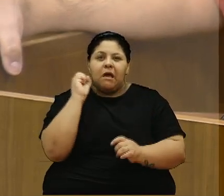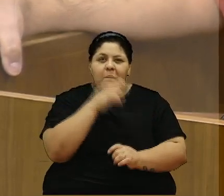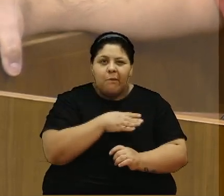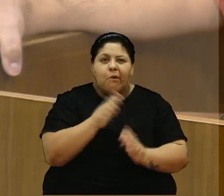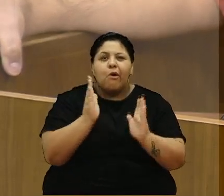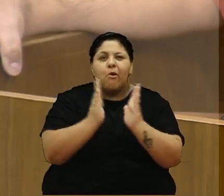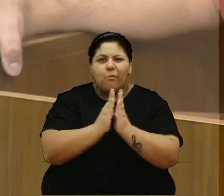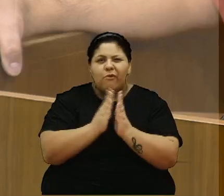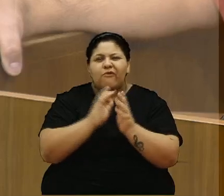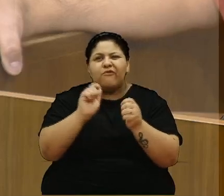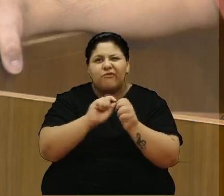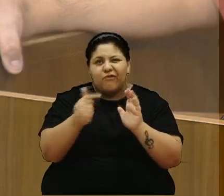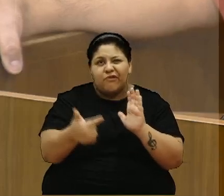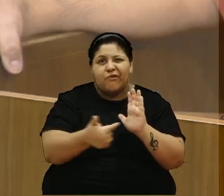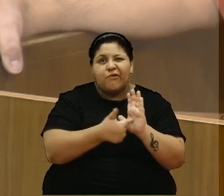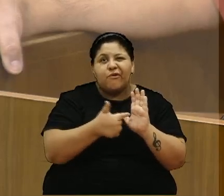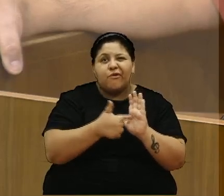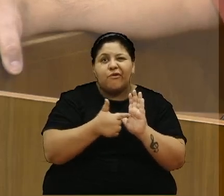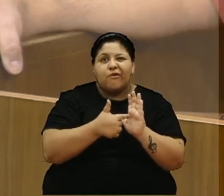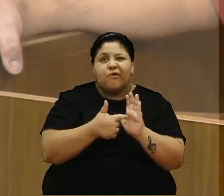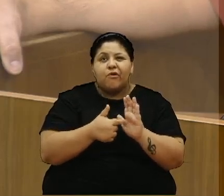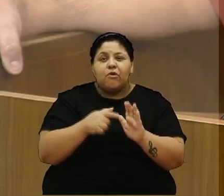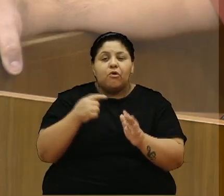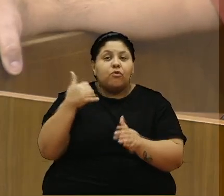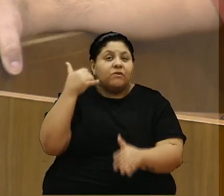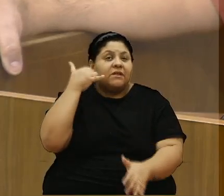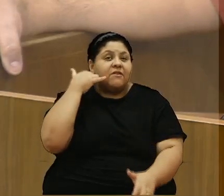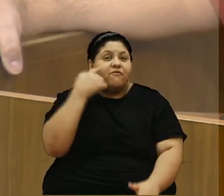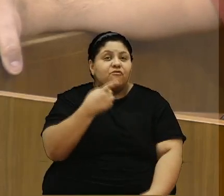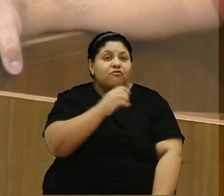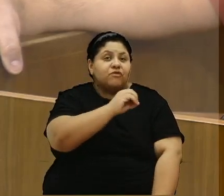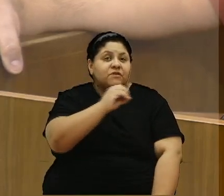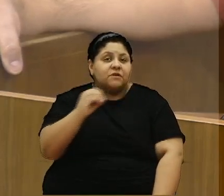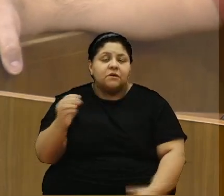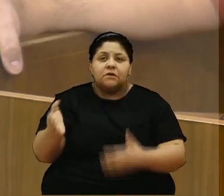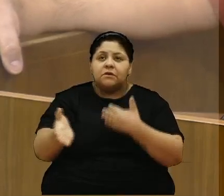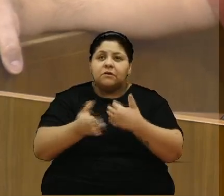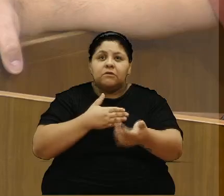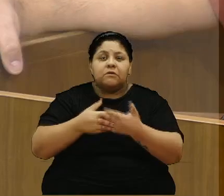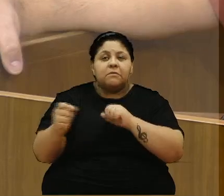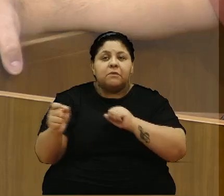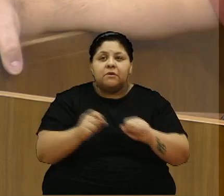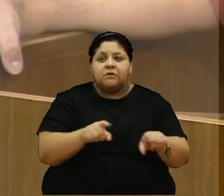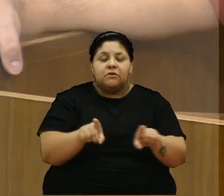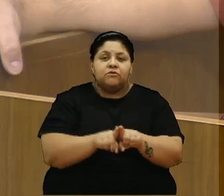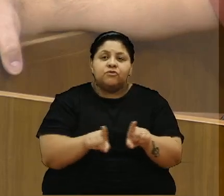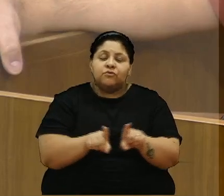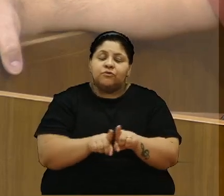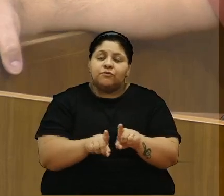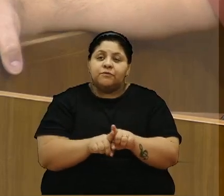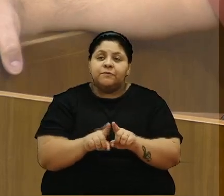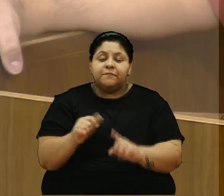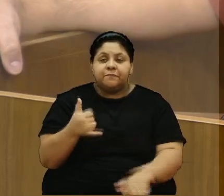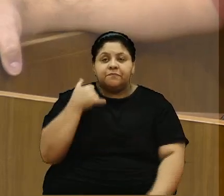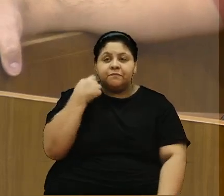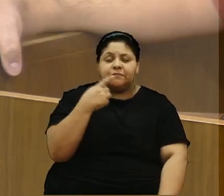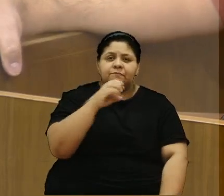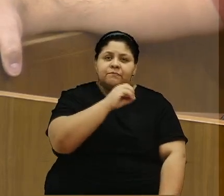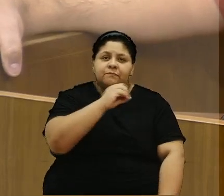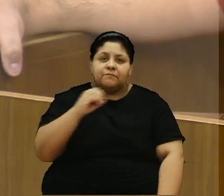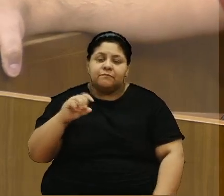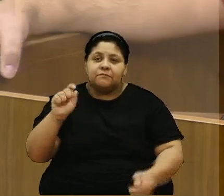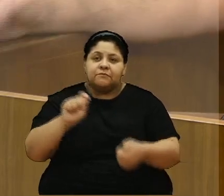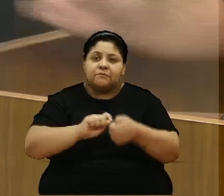denúncia. Disque 100 é o número que qualquer pessoa pode discar sem se identificar. Disque 100 e faça a